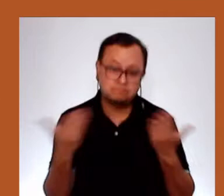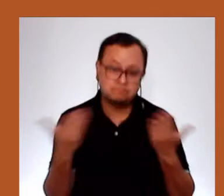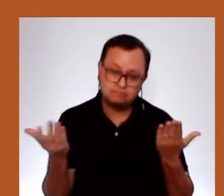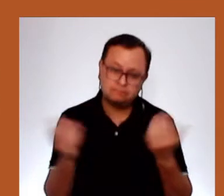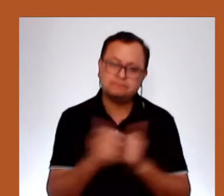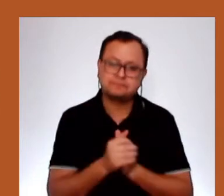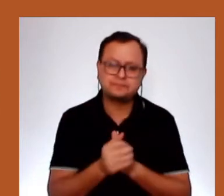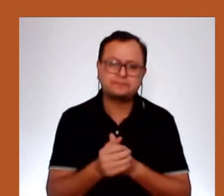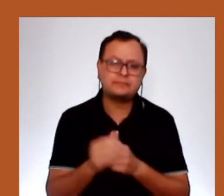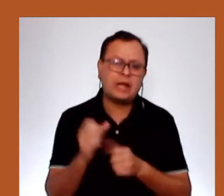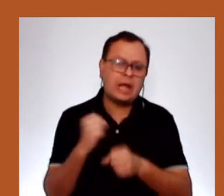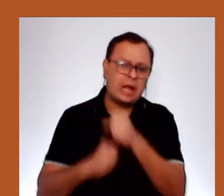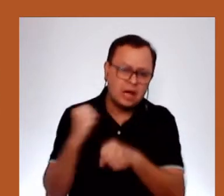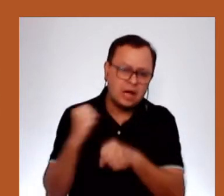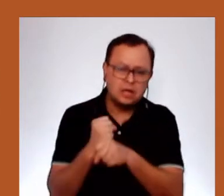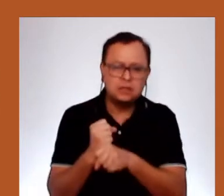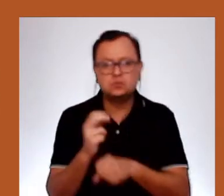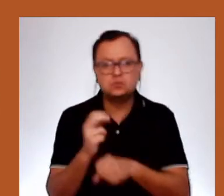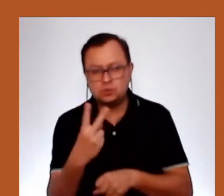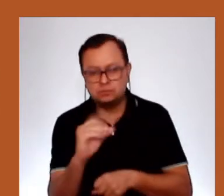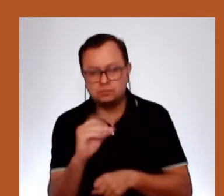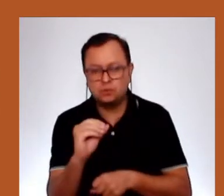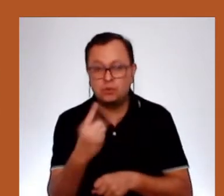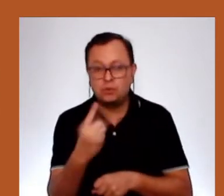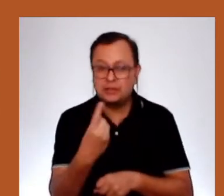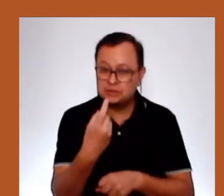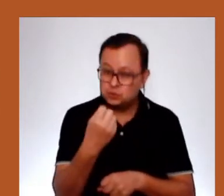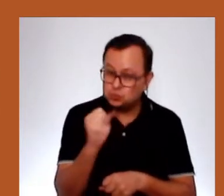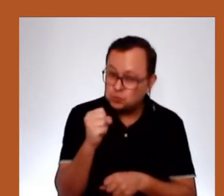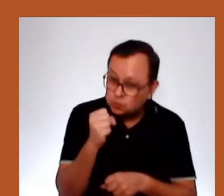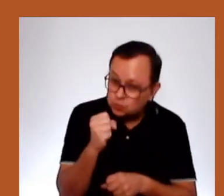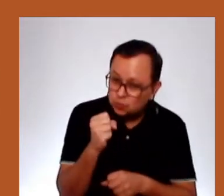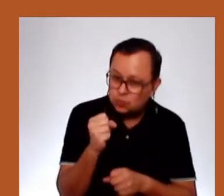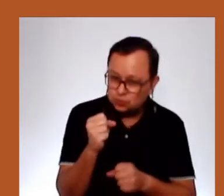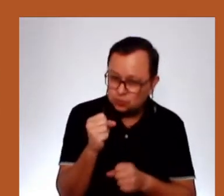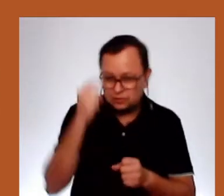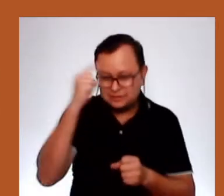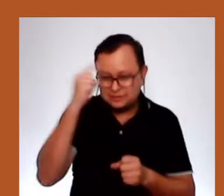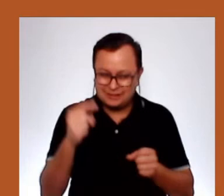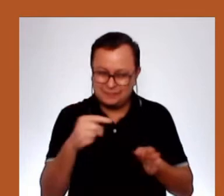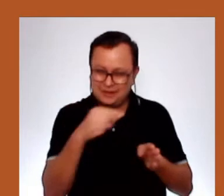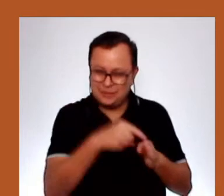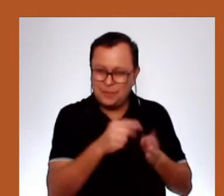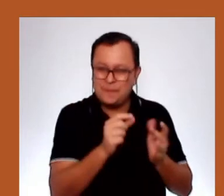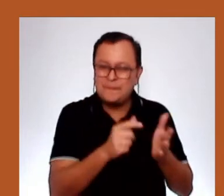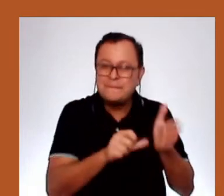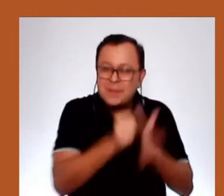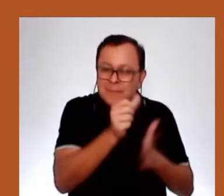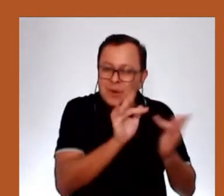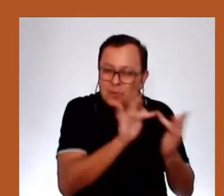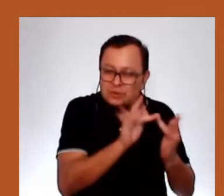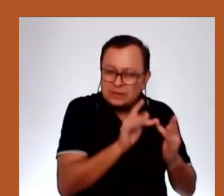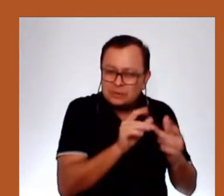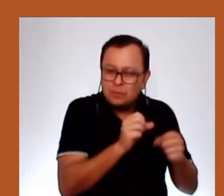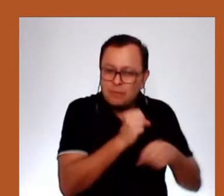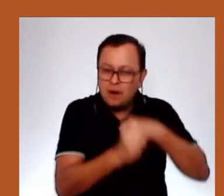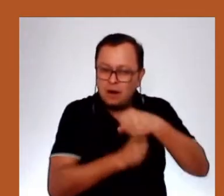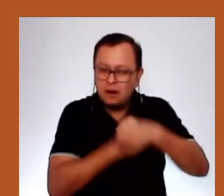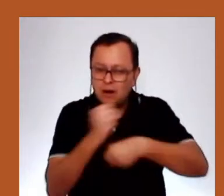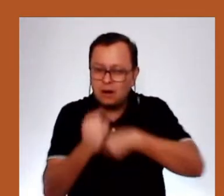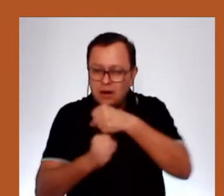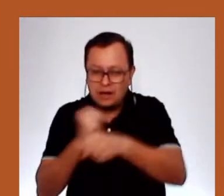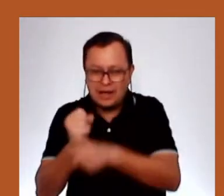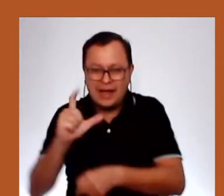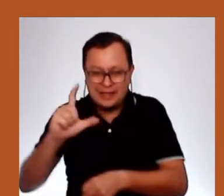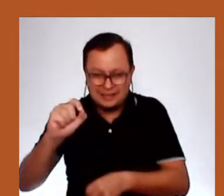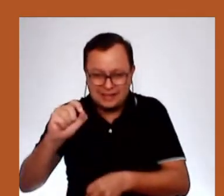em 2018, portanto, 10 anos depois desse primeiro contato que eu me mantive em contato, mas aí o meu